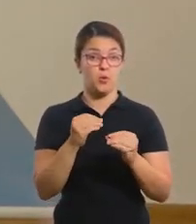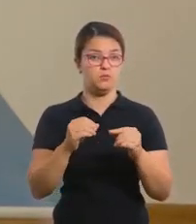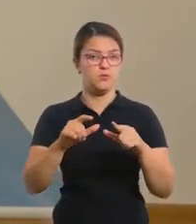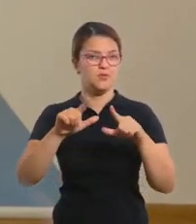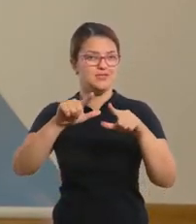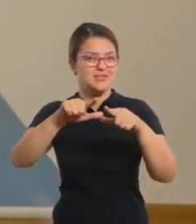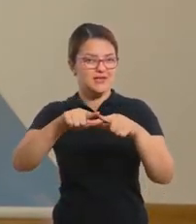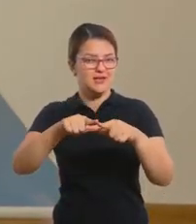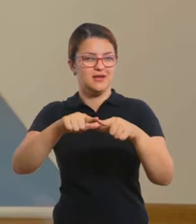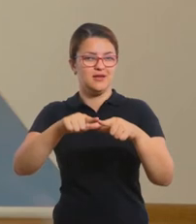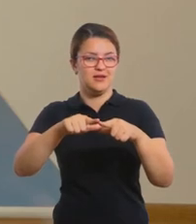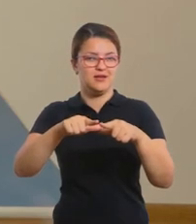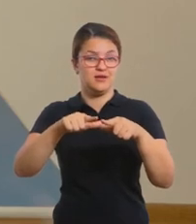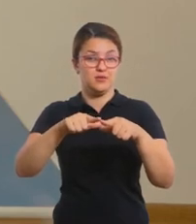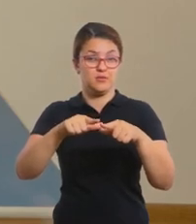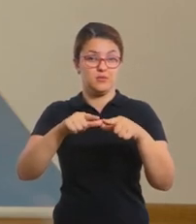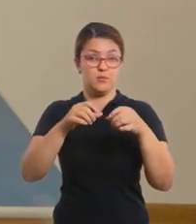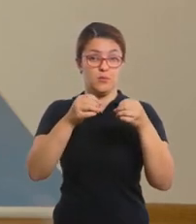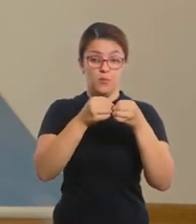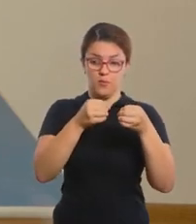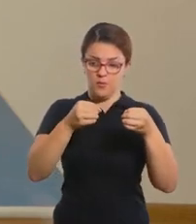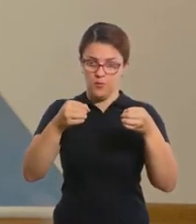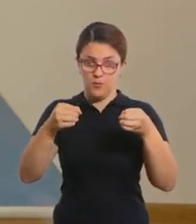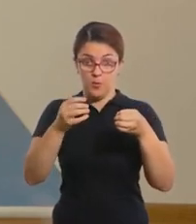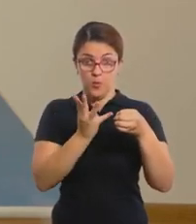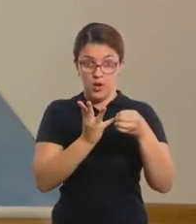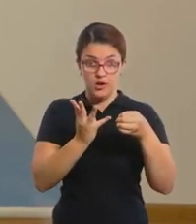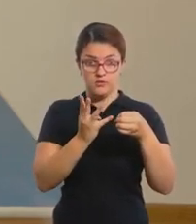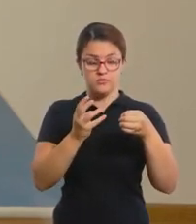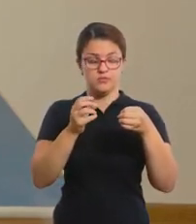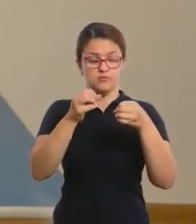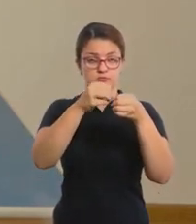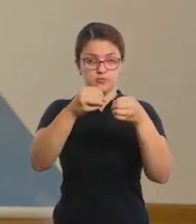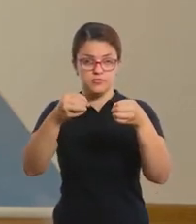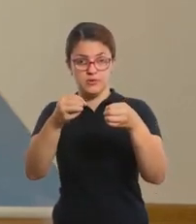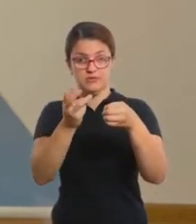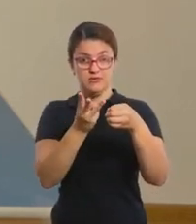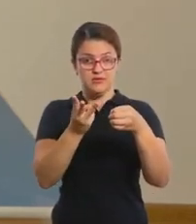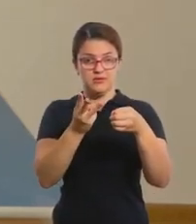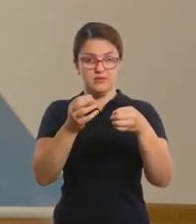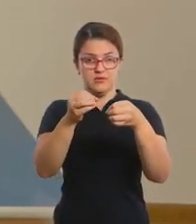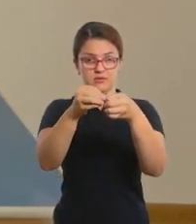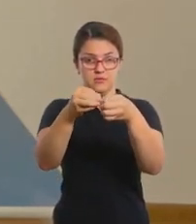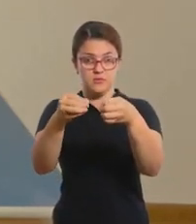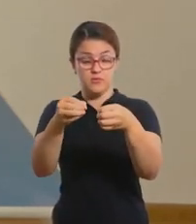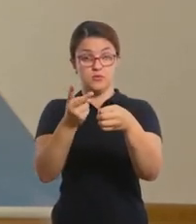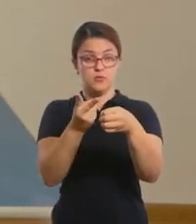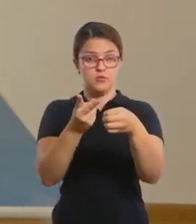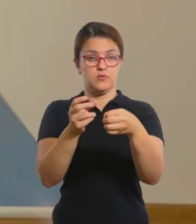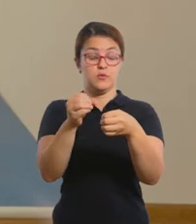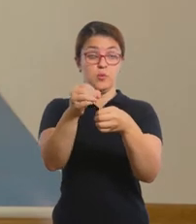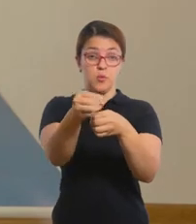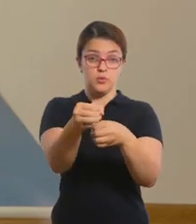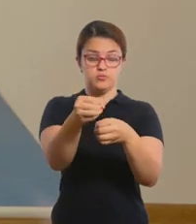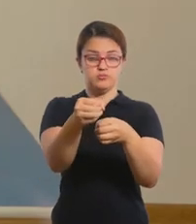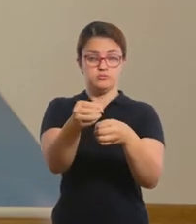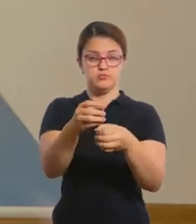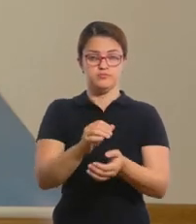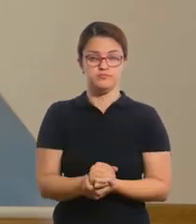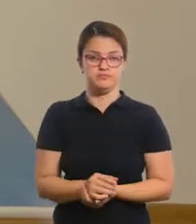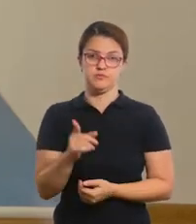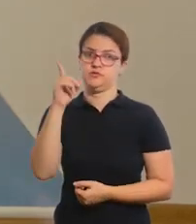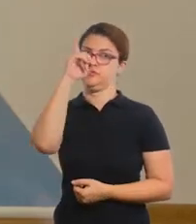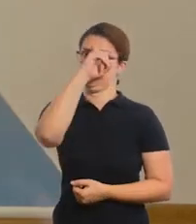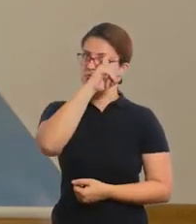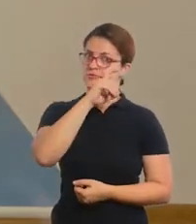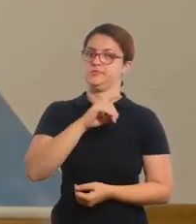triângulo, 4, 3, 2, 1. A criança deve ficar mais ou menos uns 3 passos de distância, né? Porque aqui é muito fácil, tem